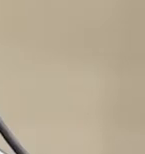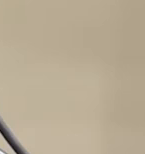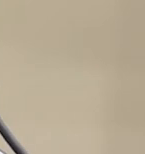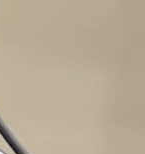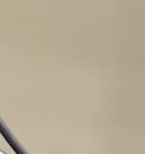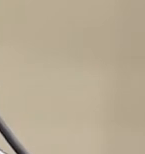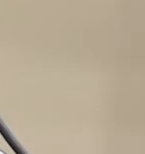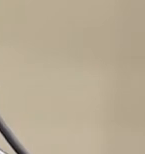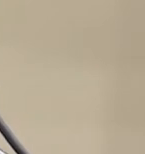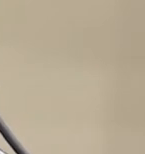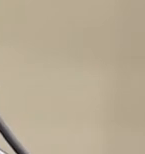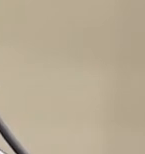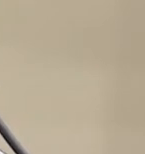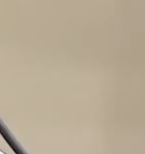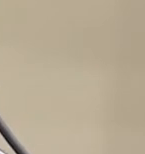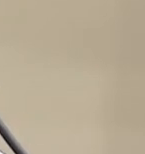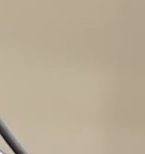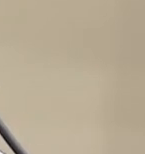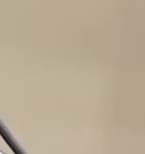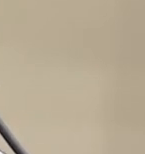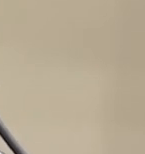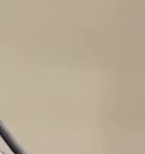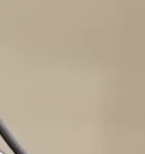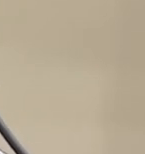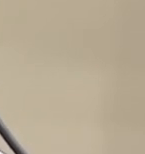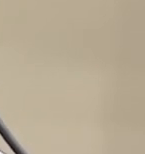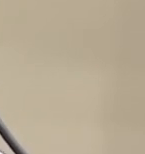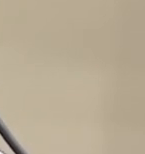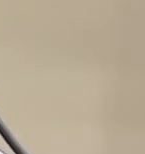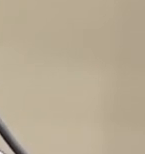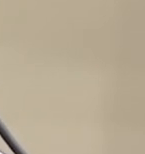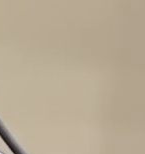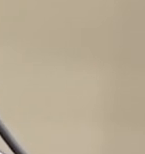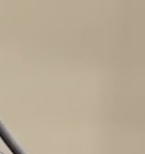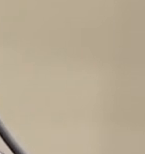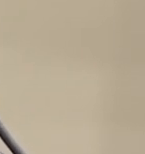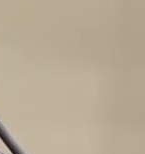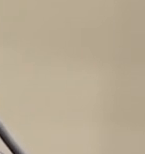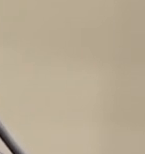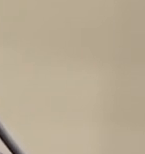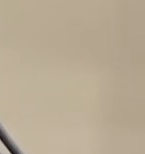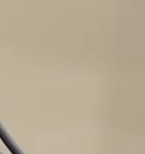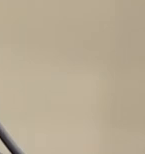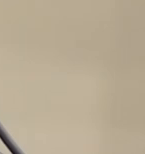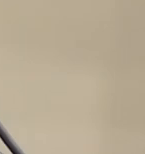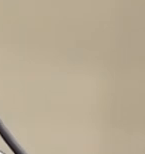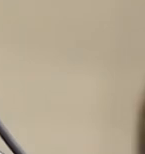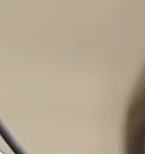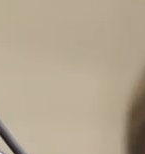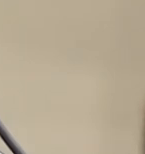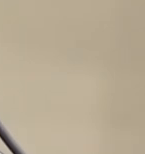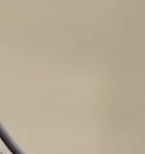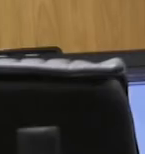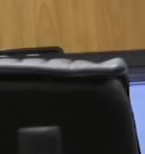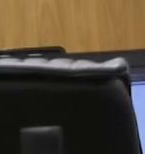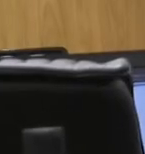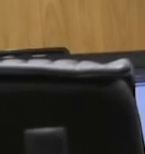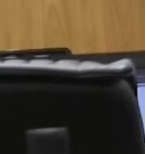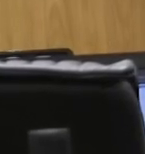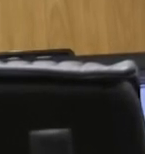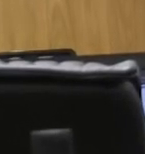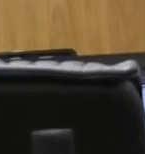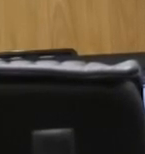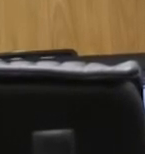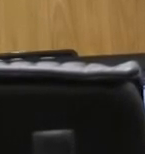o deputado Sargento Lima se pronunciou durante a sessão desta terça-feira dia vinte e sete de abril para criticar